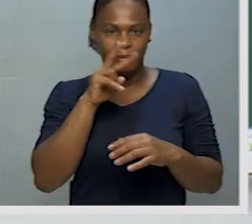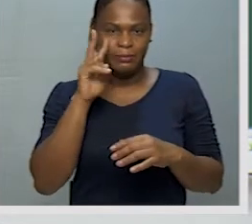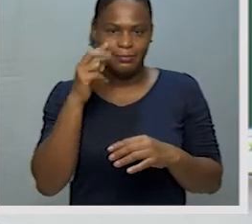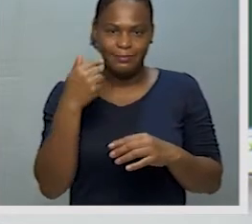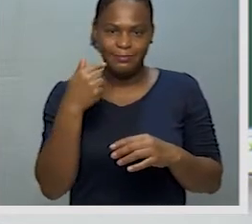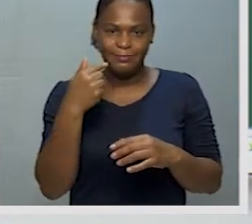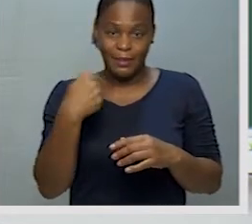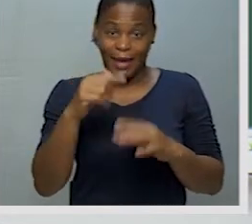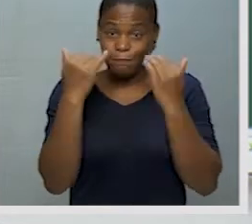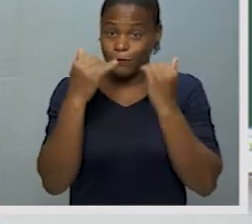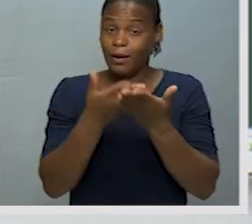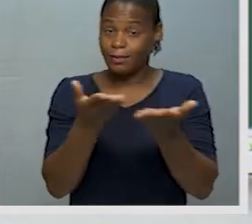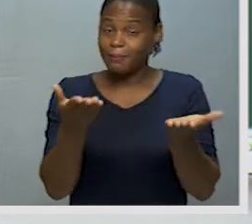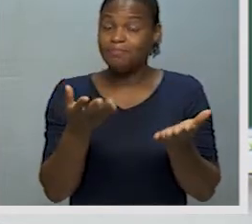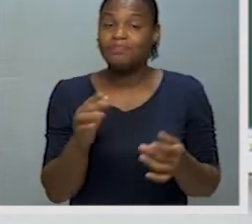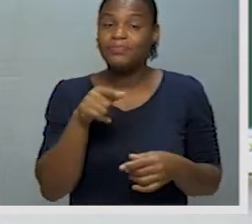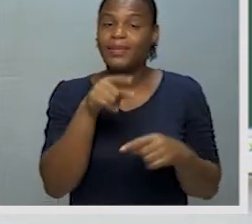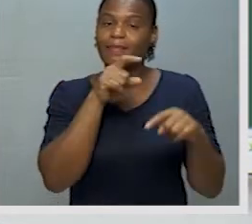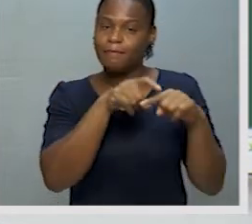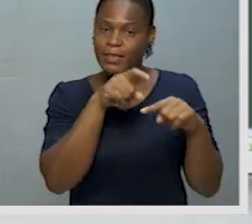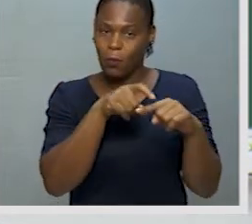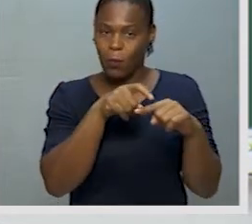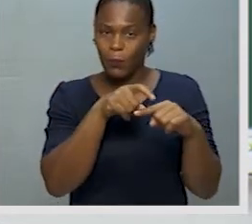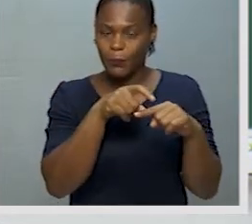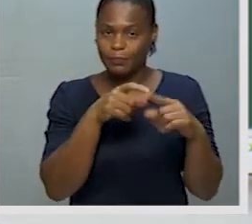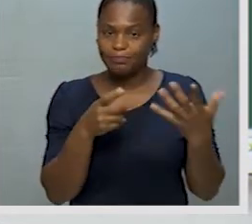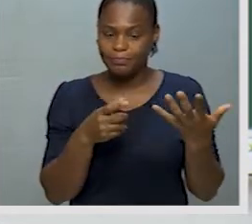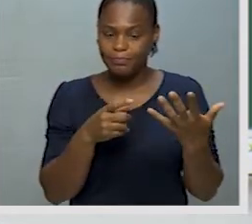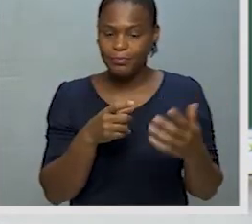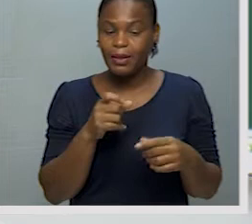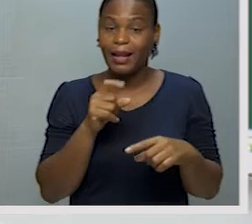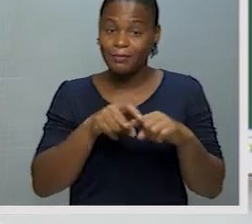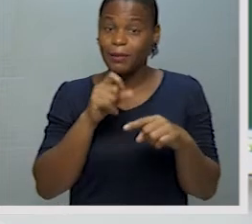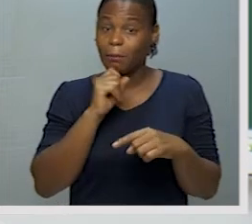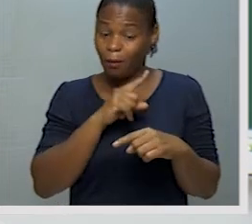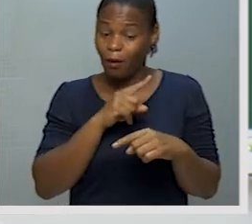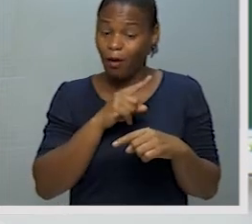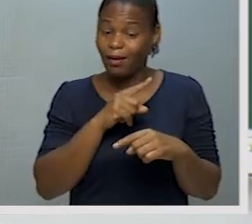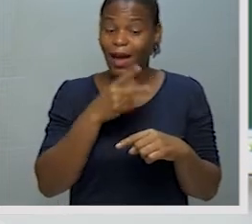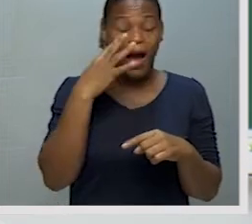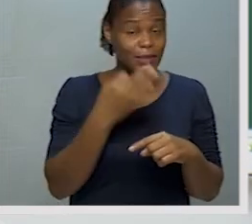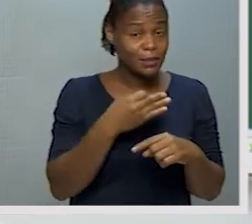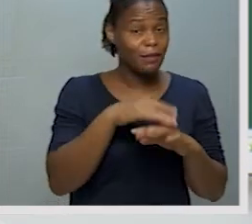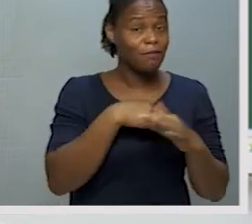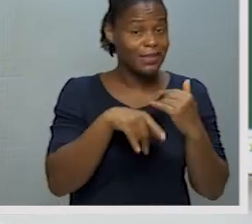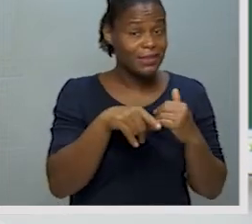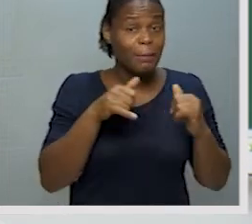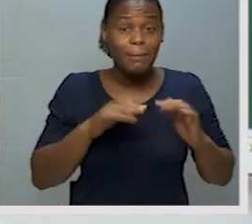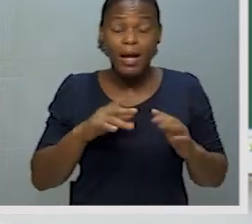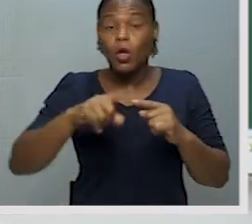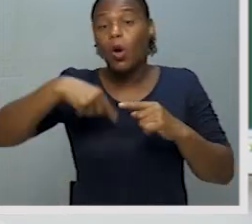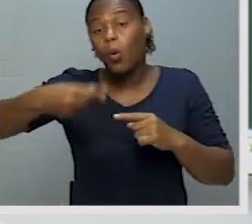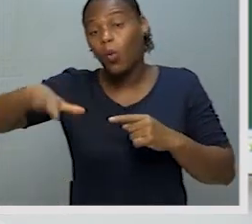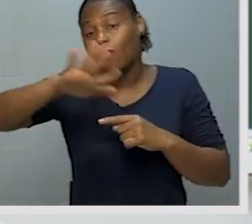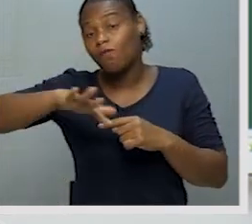queria deixar uma dica. Nesta divisão, podemos fazer esta divisão desta forma, sim, mas